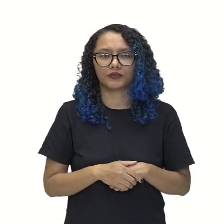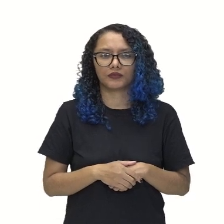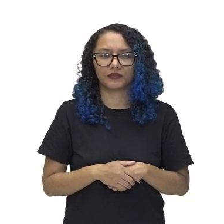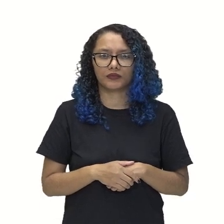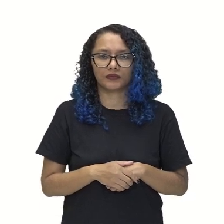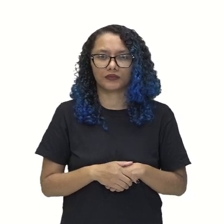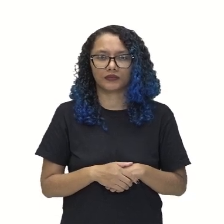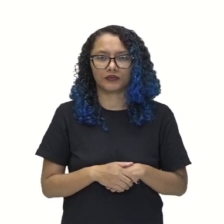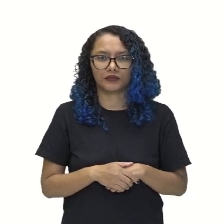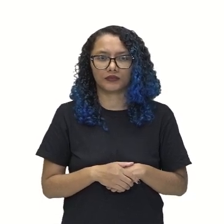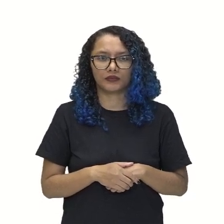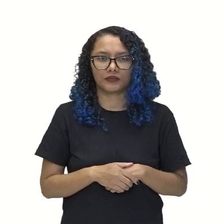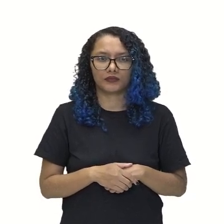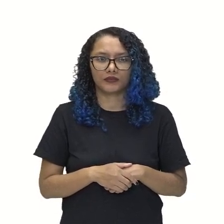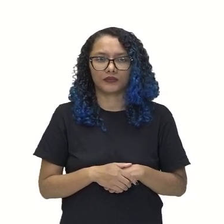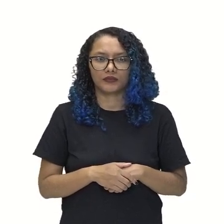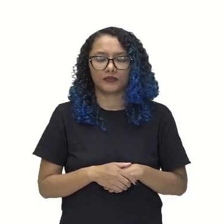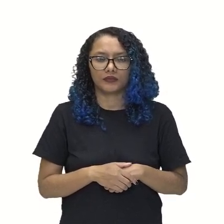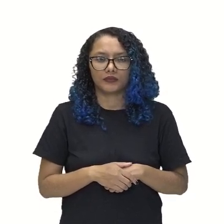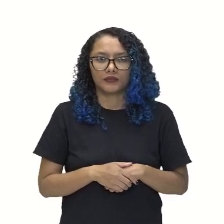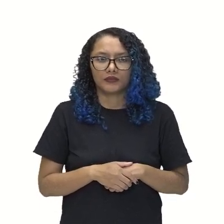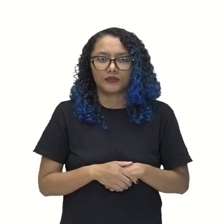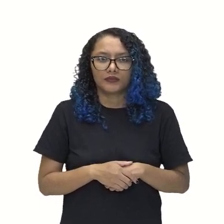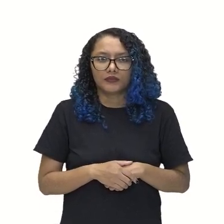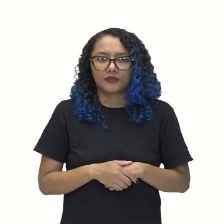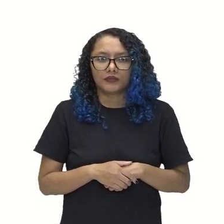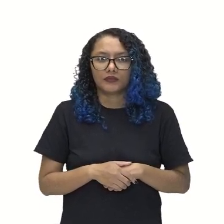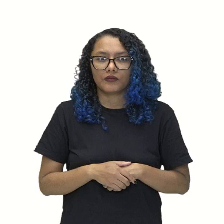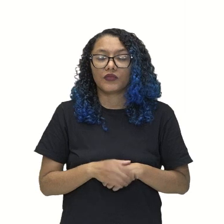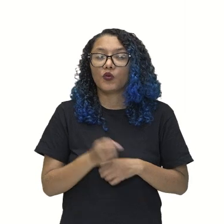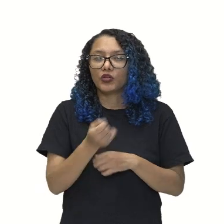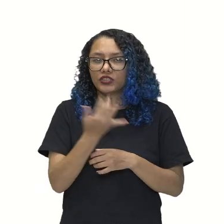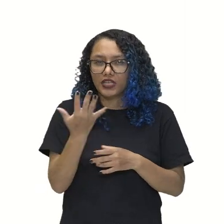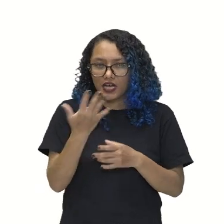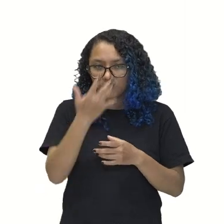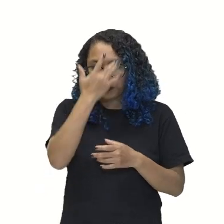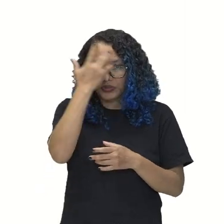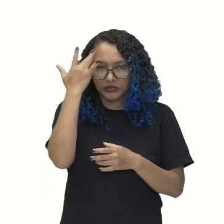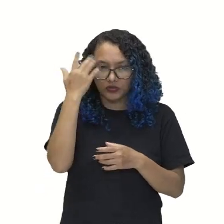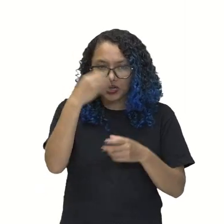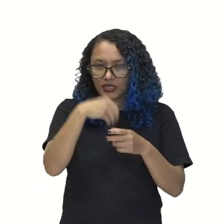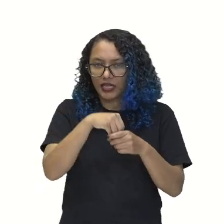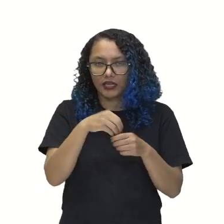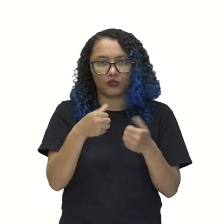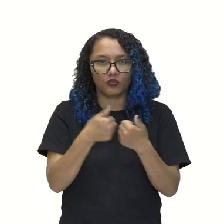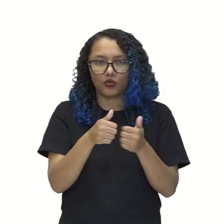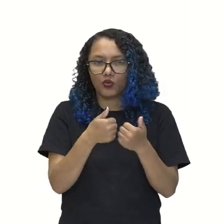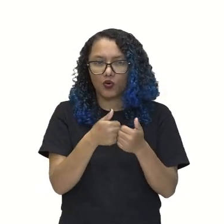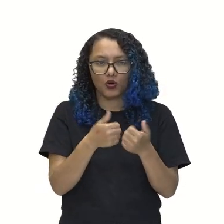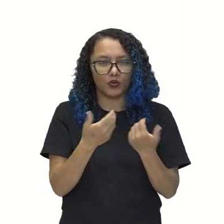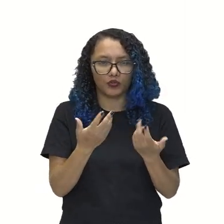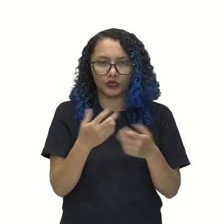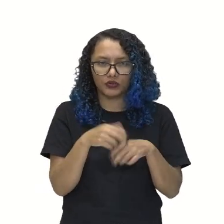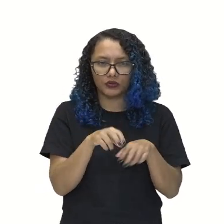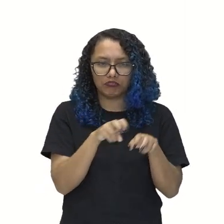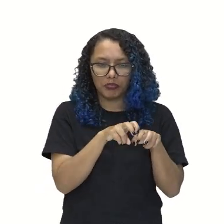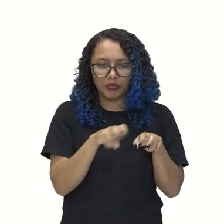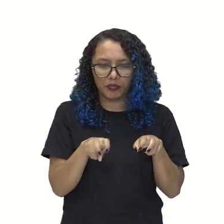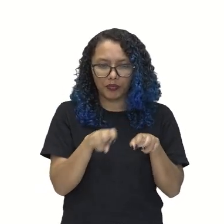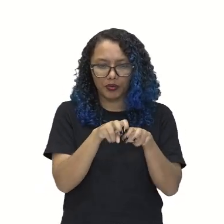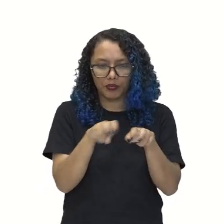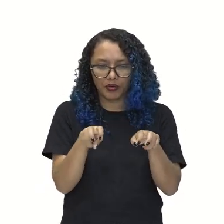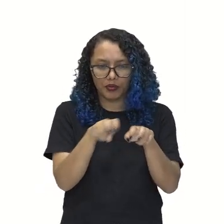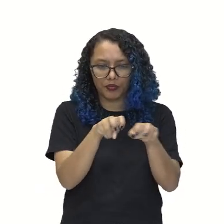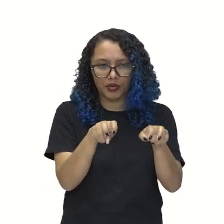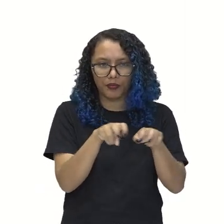o quantitativo que ele ocupa, que x mais y é igual a 7 e que